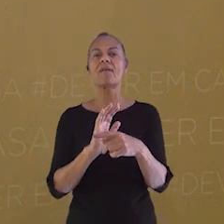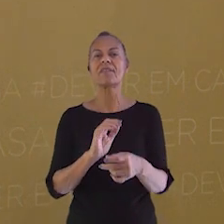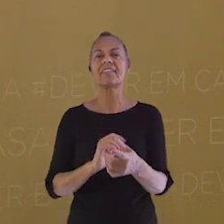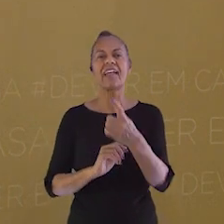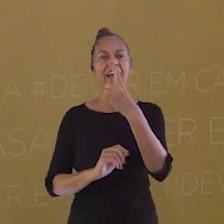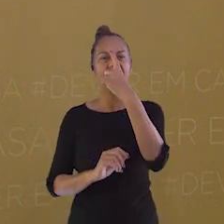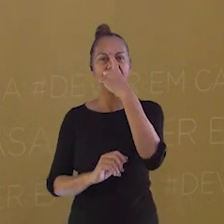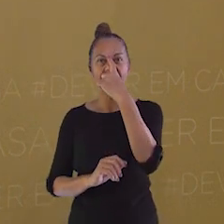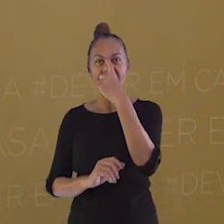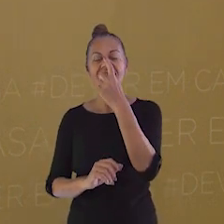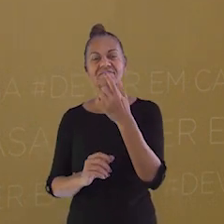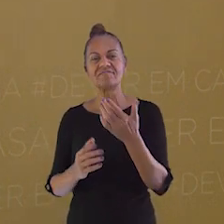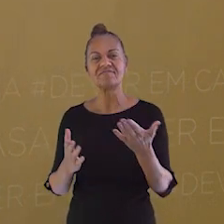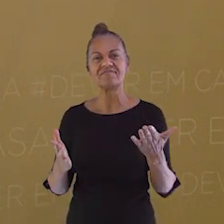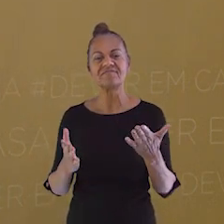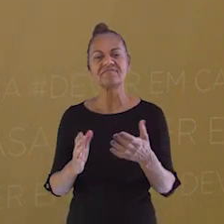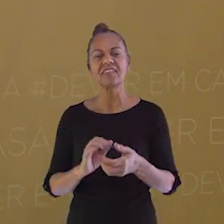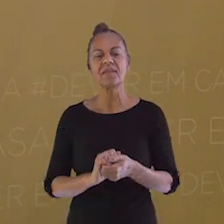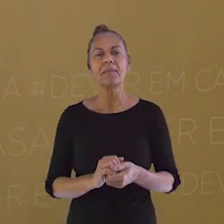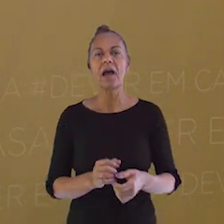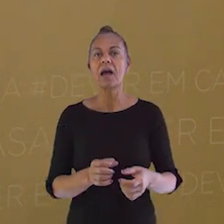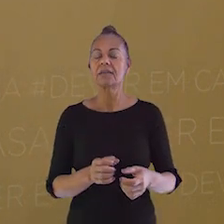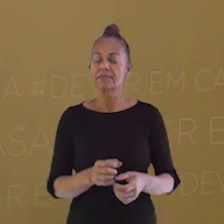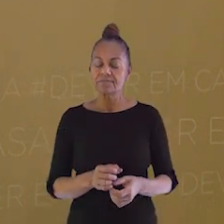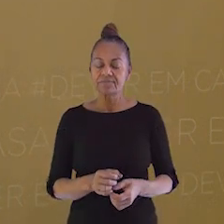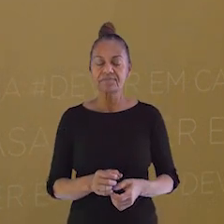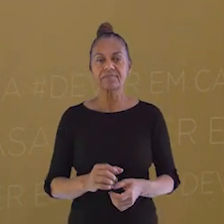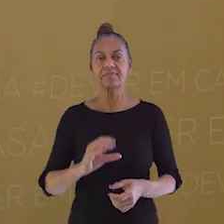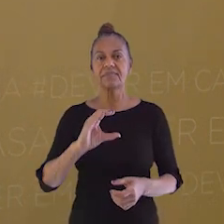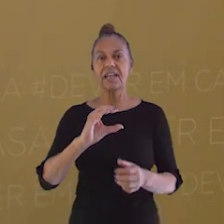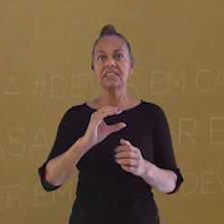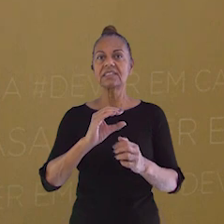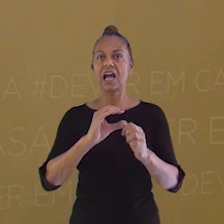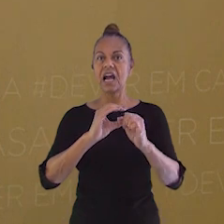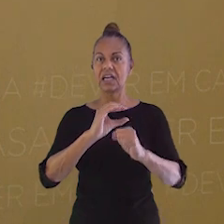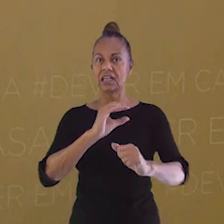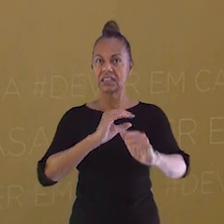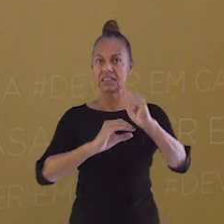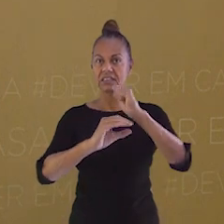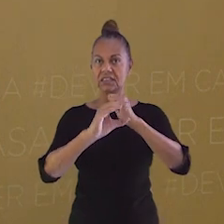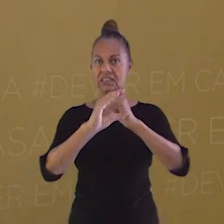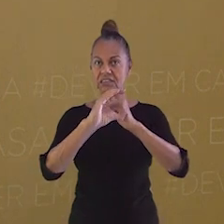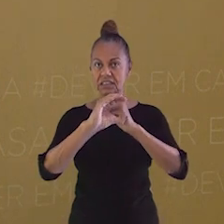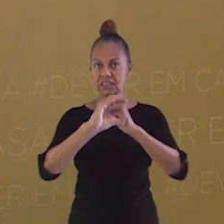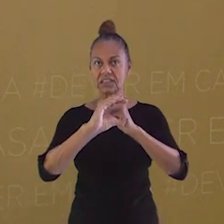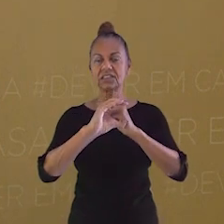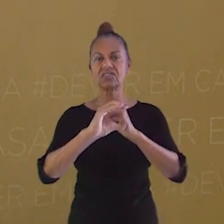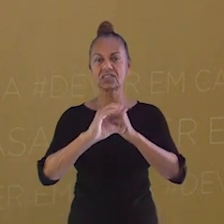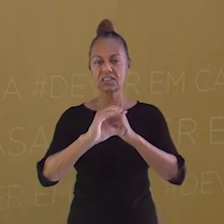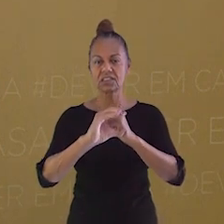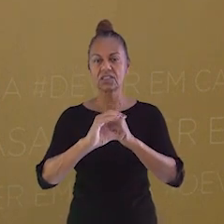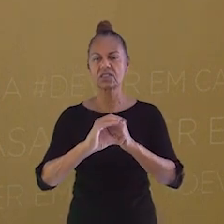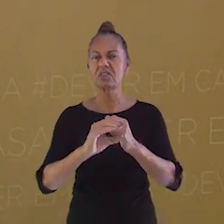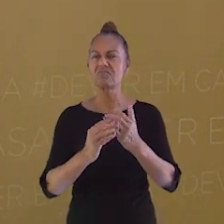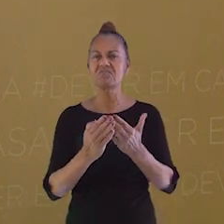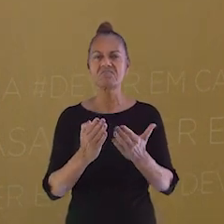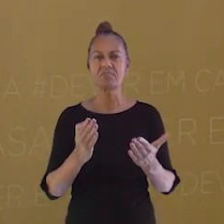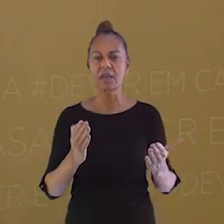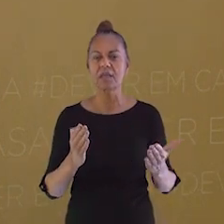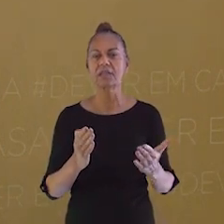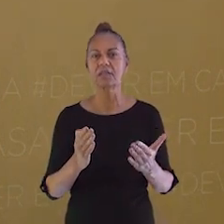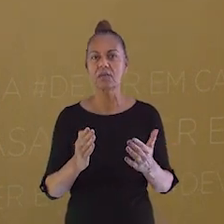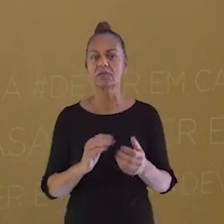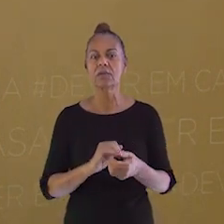perdeu força em 138 a.C., quando foi conquistada pela Macedônia e se tornou um protetorado de